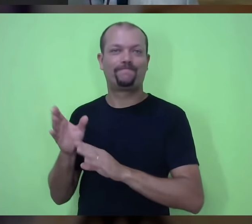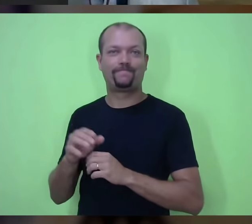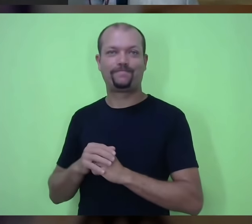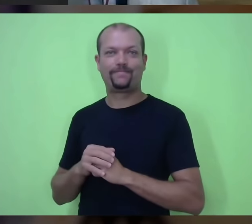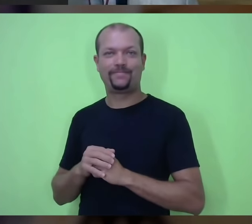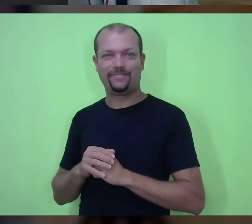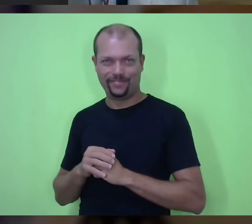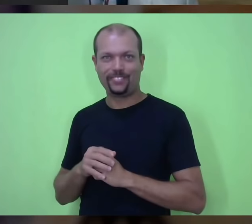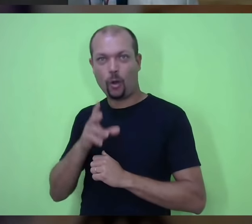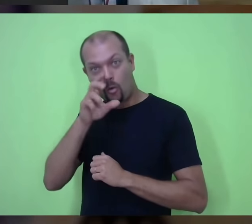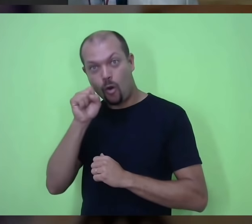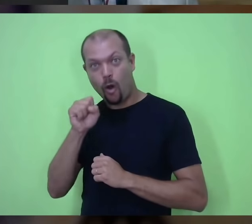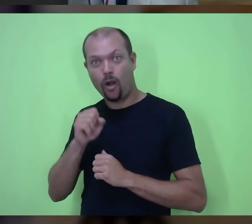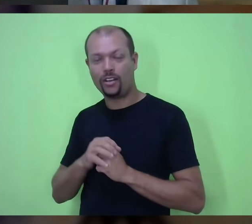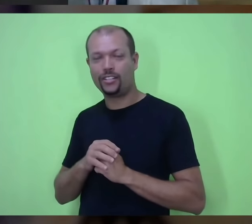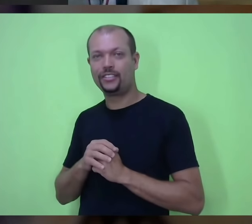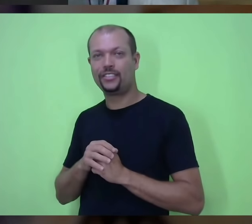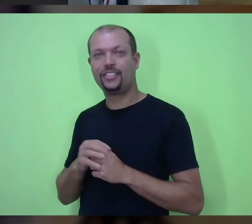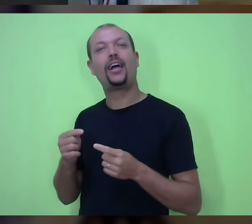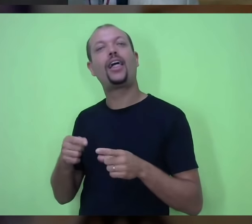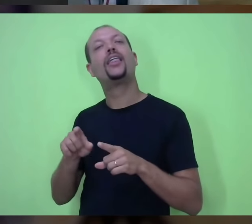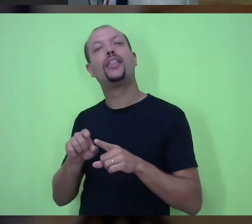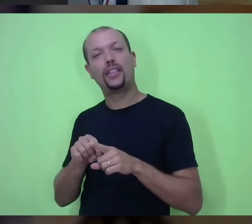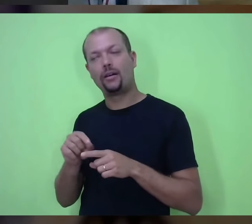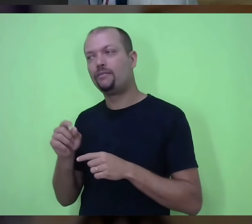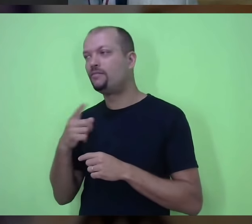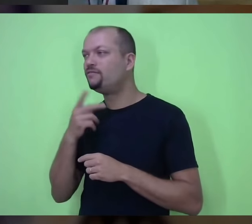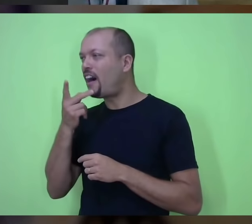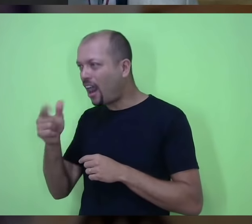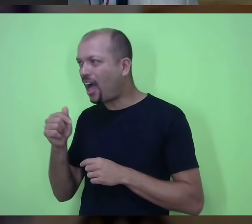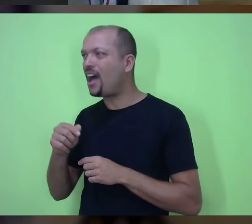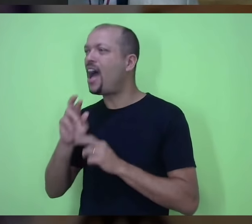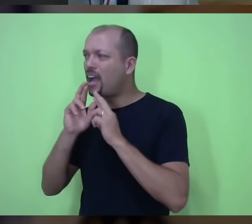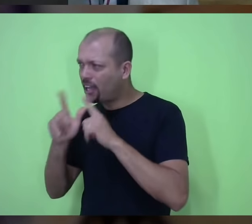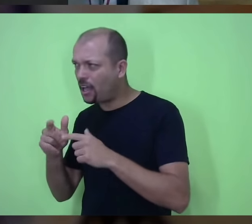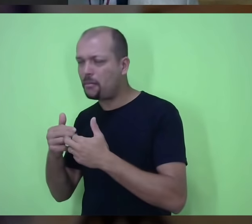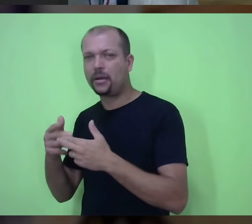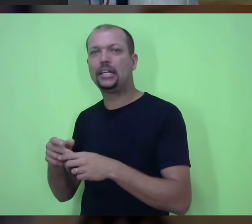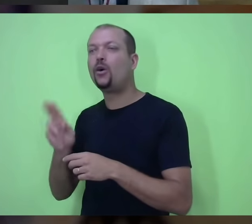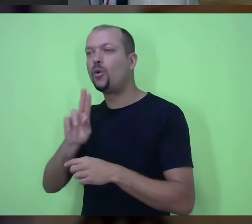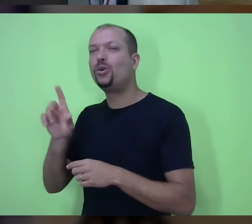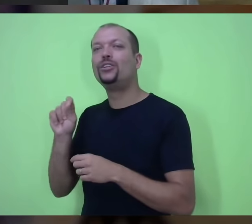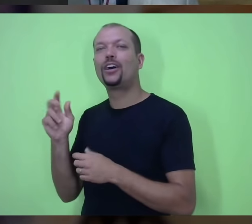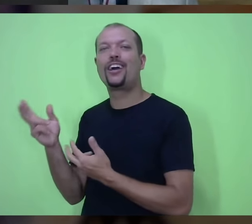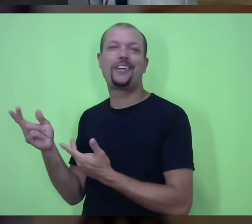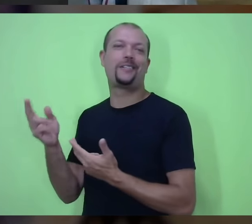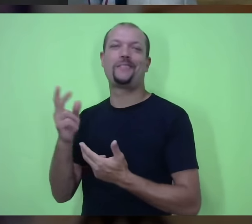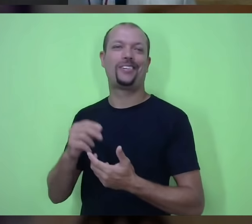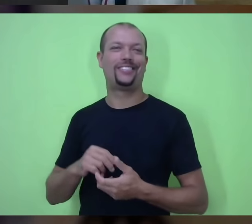quando o autor do livro precisa chegar perto da sua audiência, para poder puxar a orelha, aí ele usa a palavra irmãos.